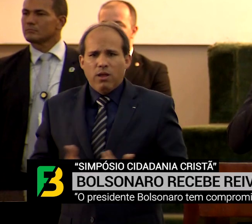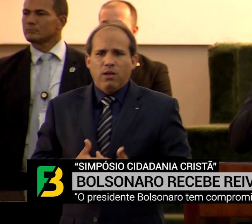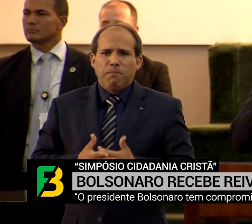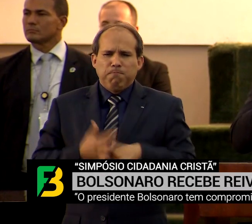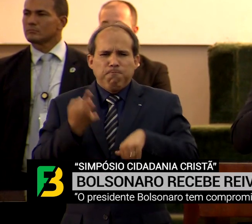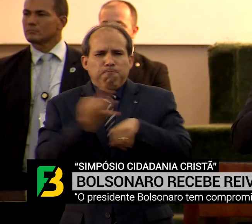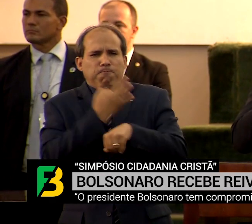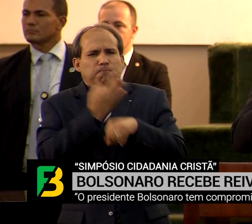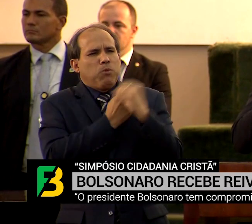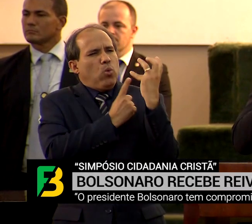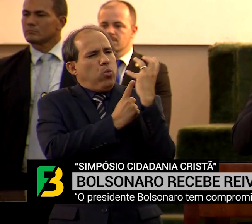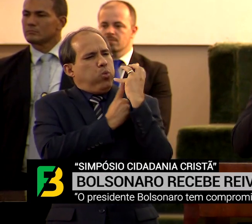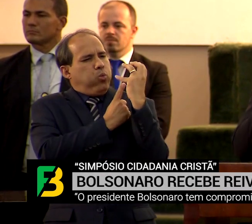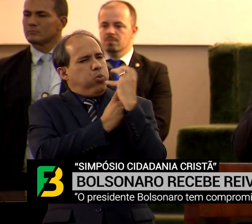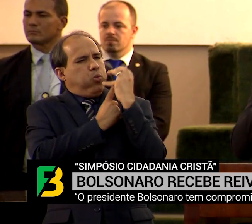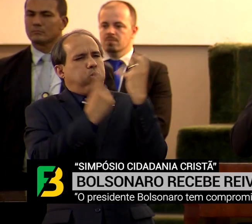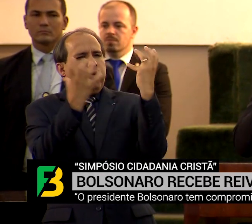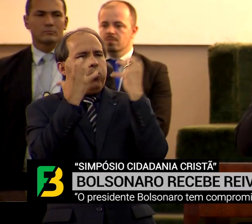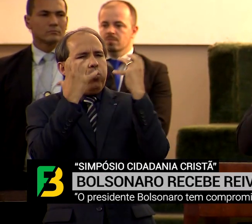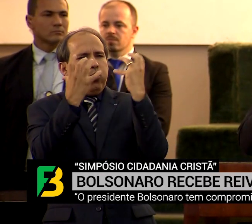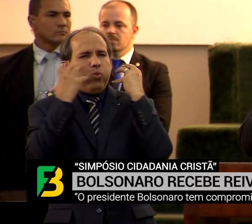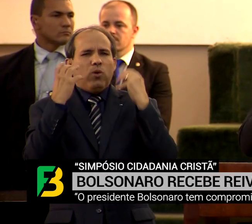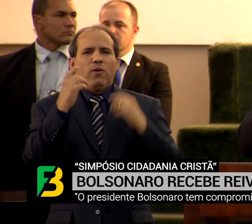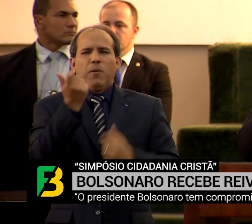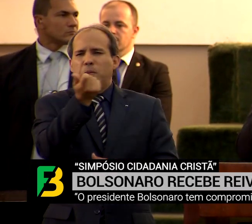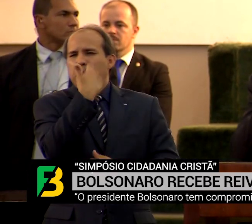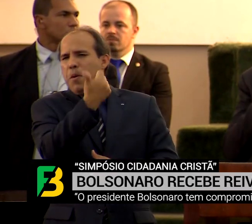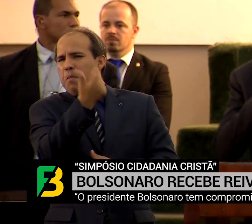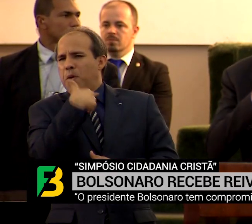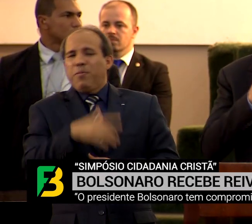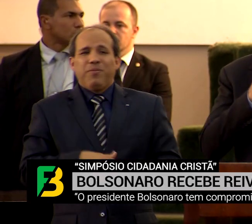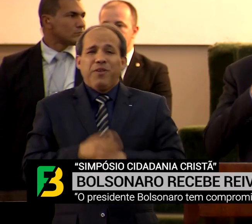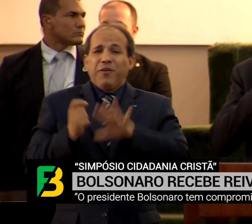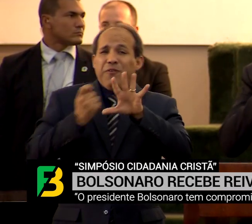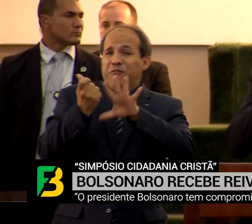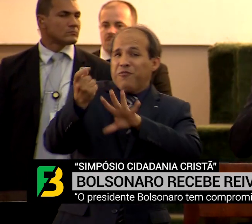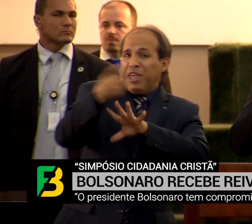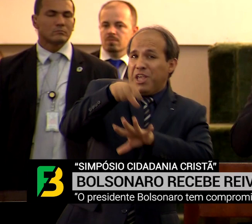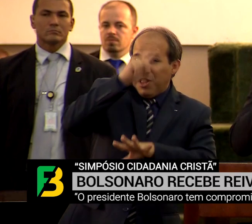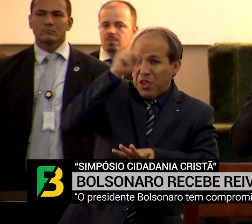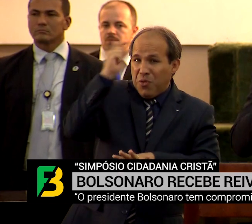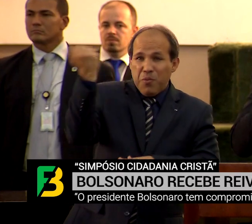Aguentar pressões, desaforo, fake news,